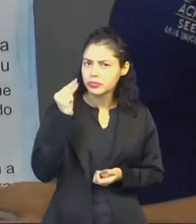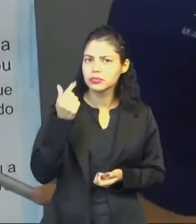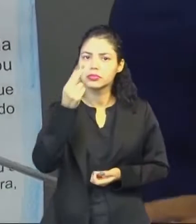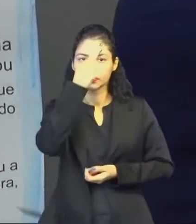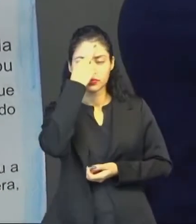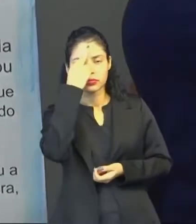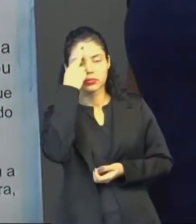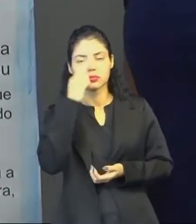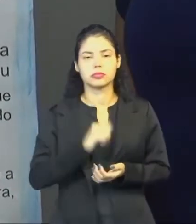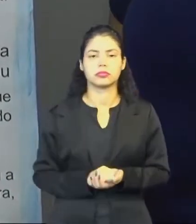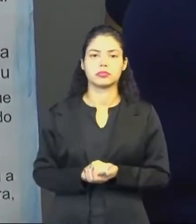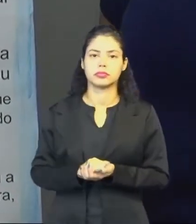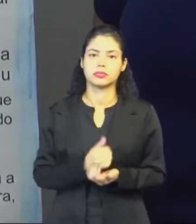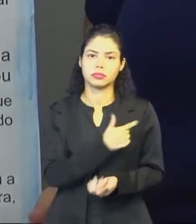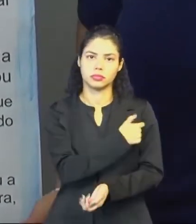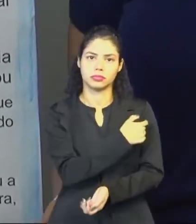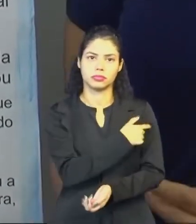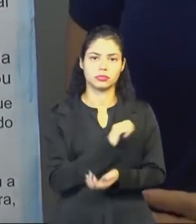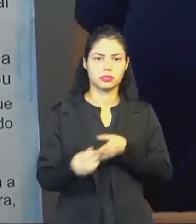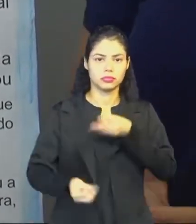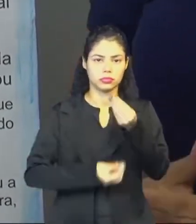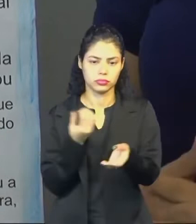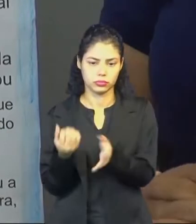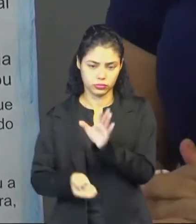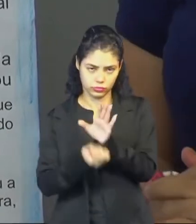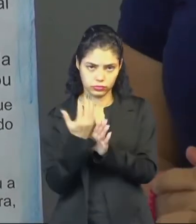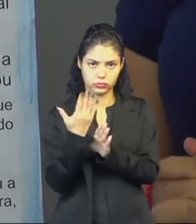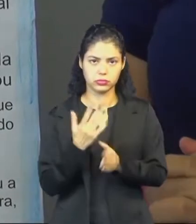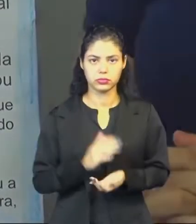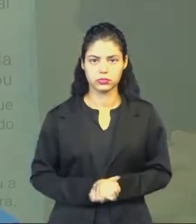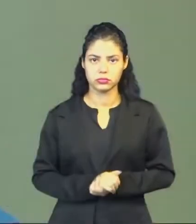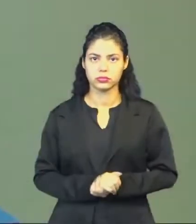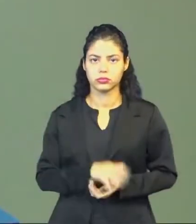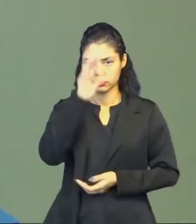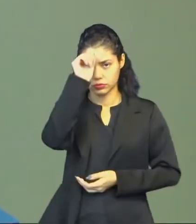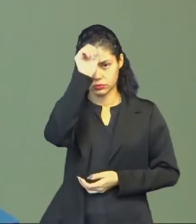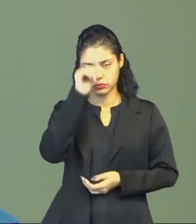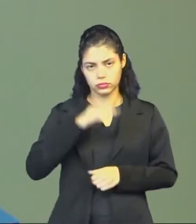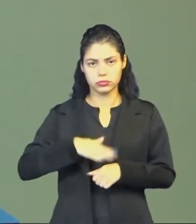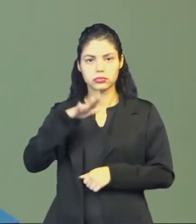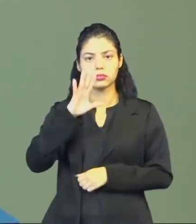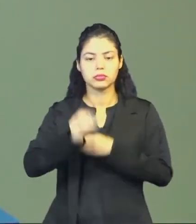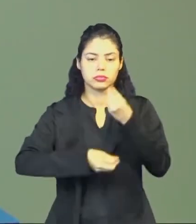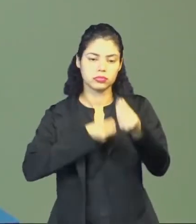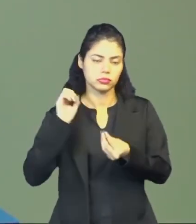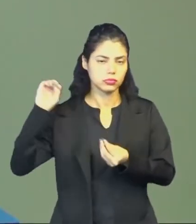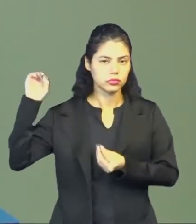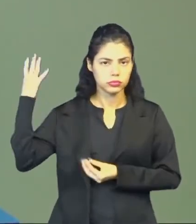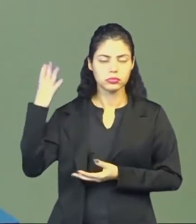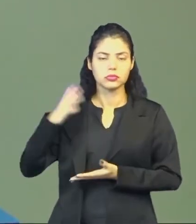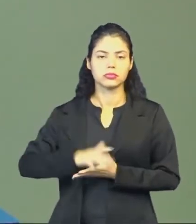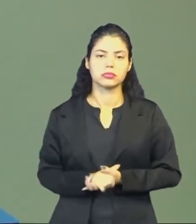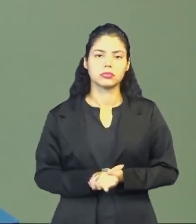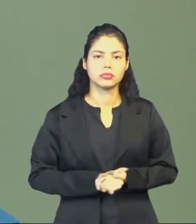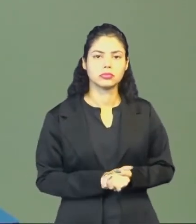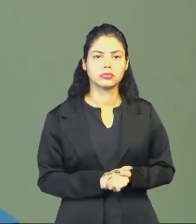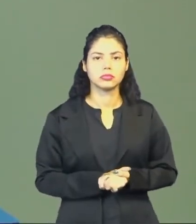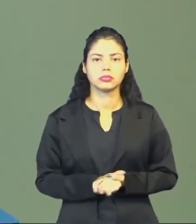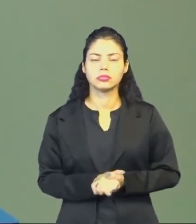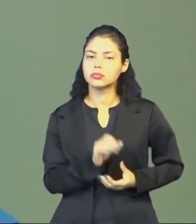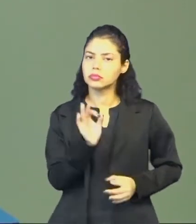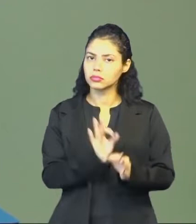história das vacinas, como elas surgiram, para a gente entender um pouco mais como aconteceram, elas